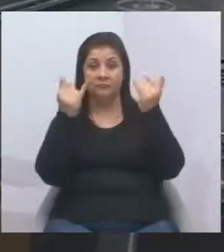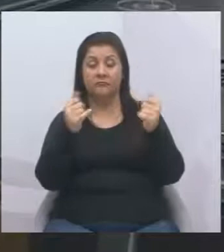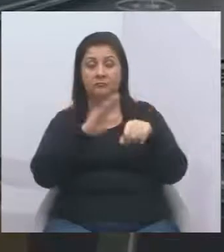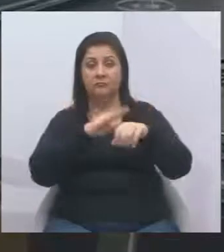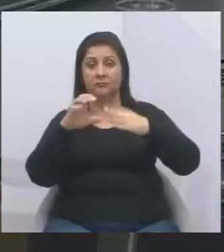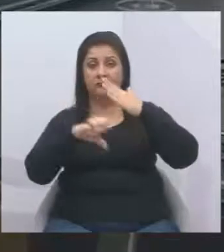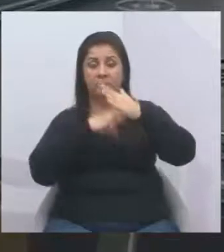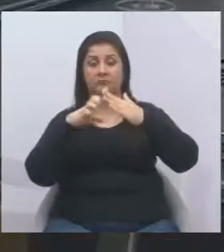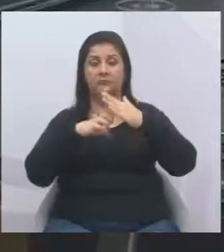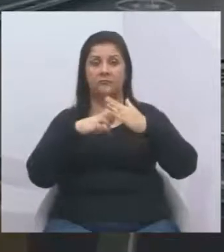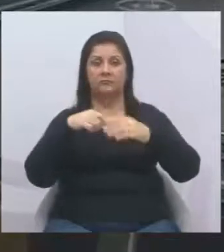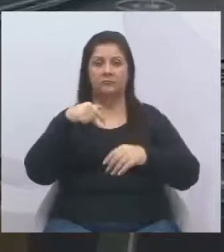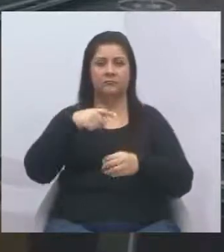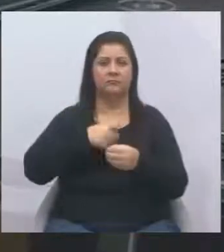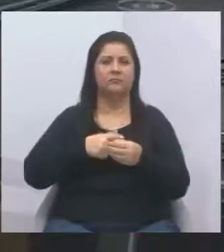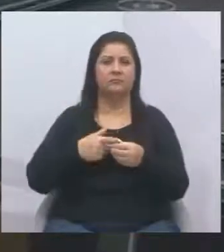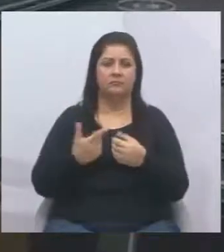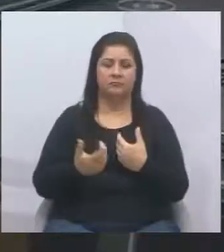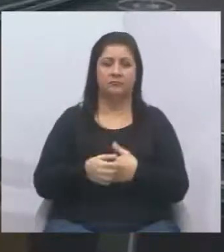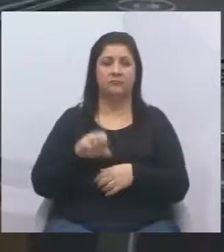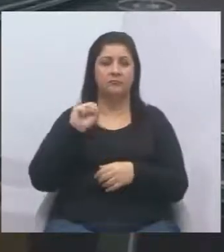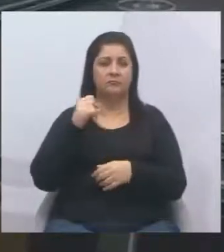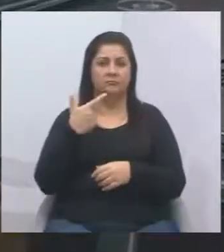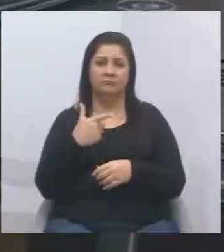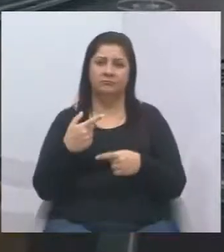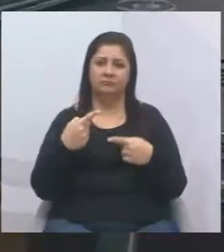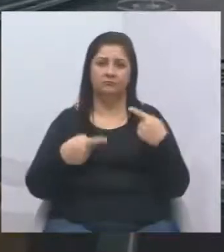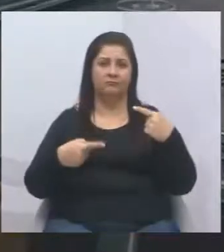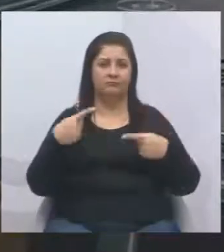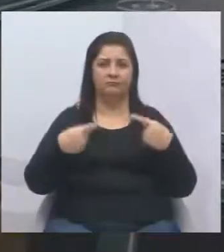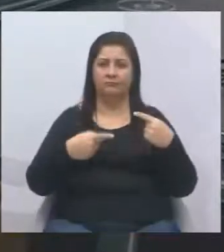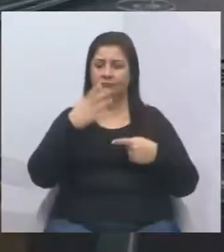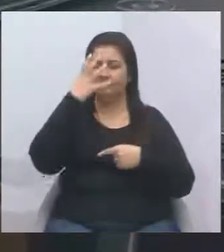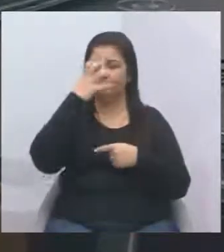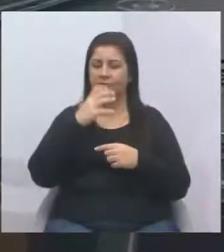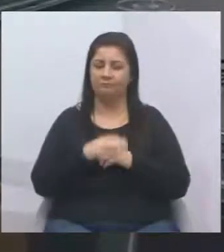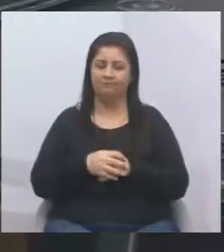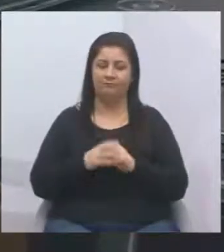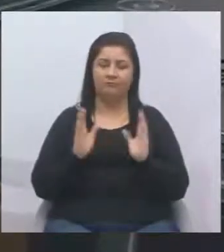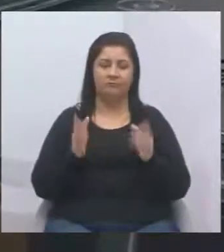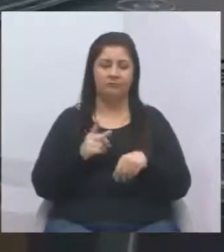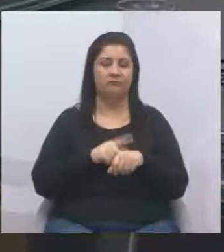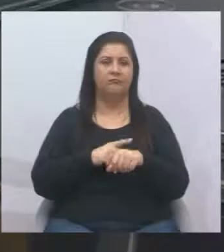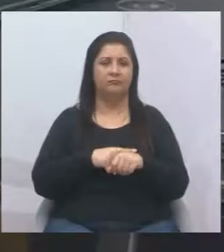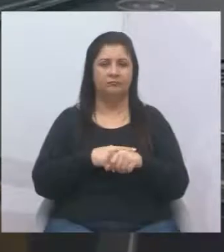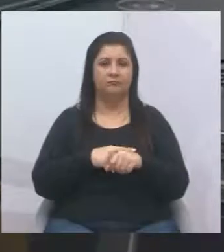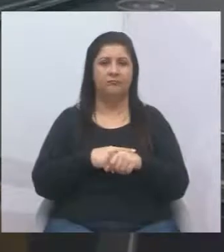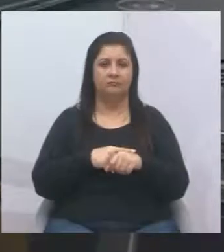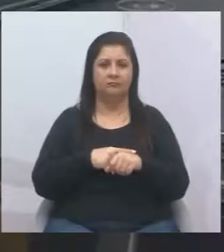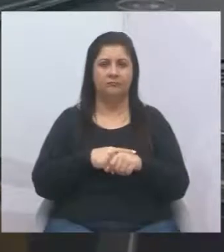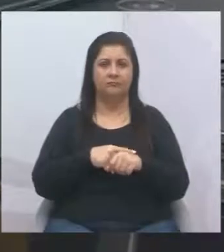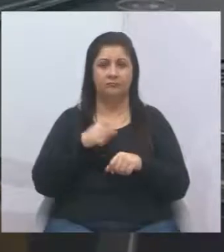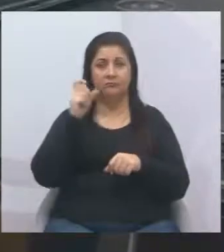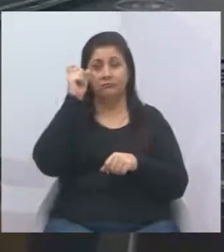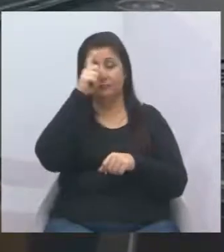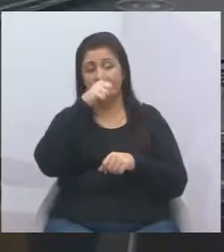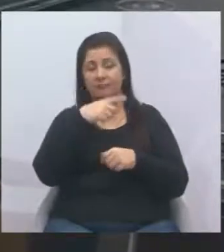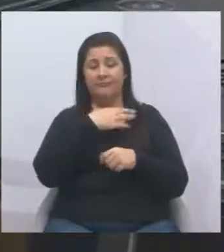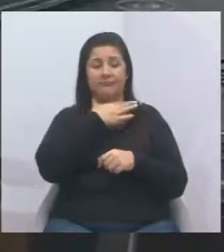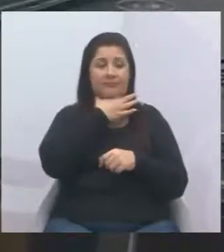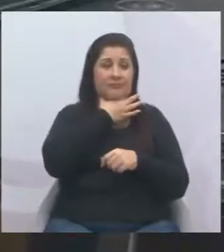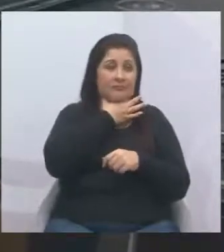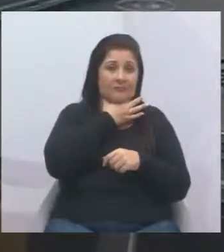município? Se a gente não tiver uma política séria, o momento é difícil, o momento econômico, ainda mais devido à